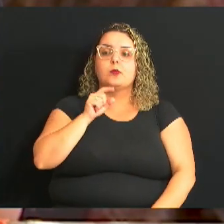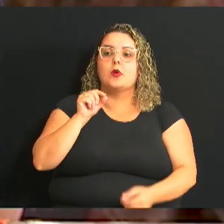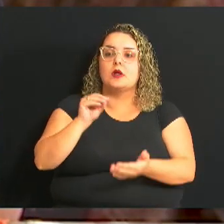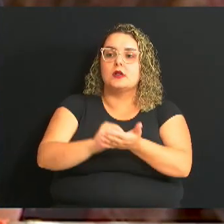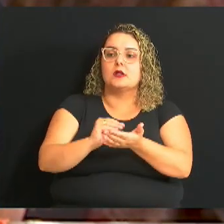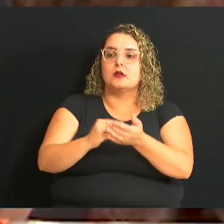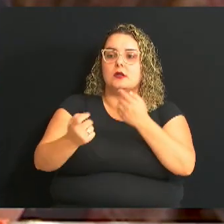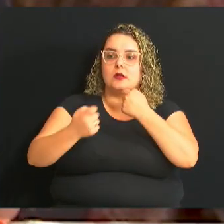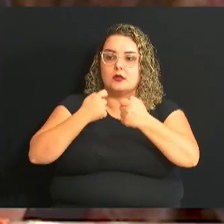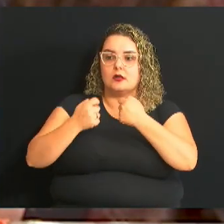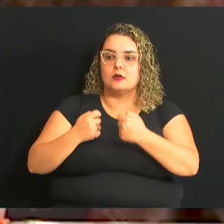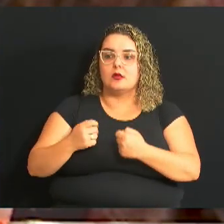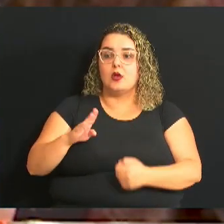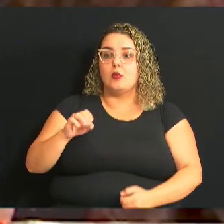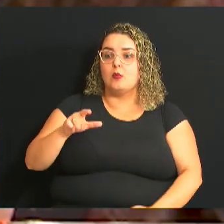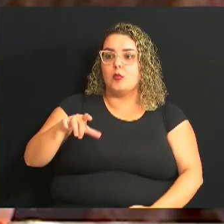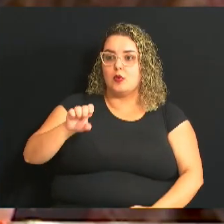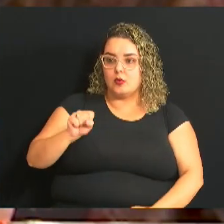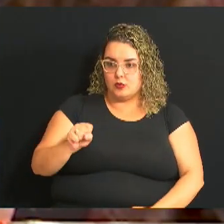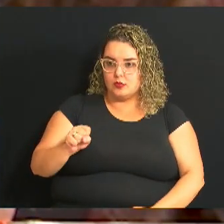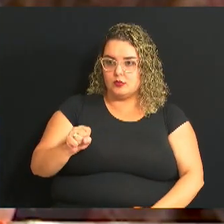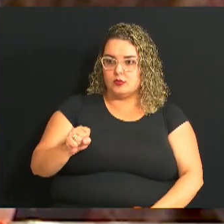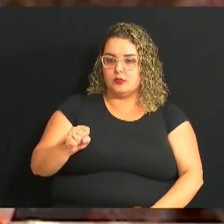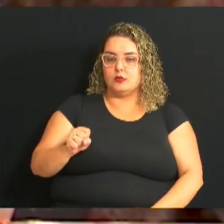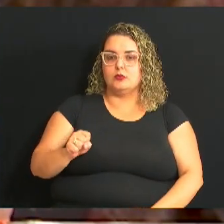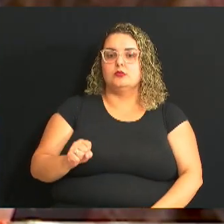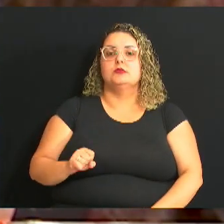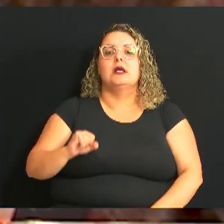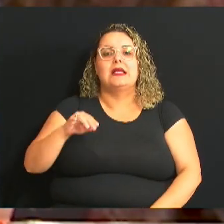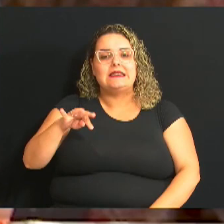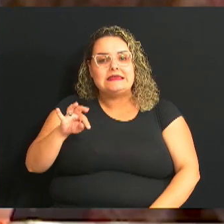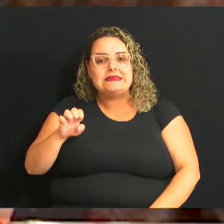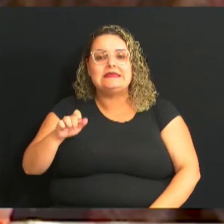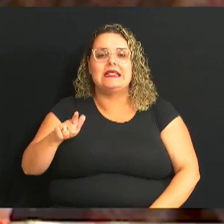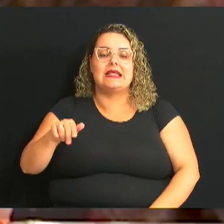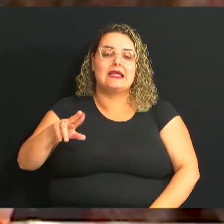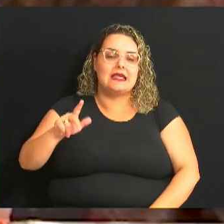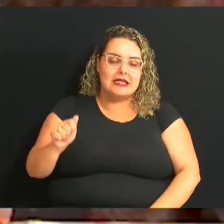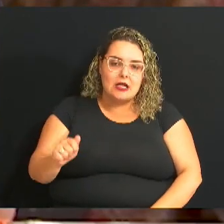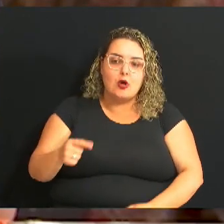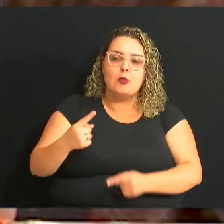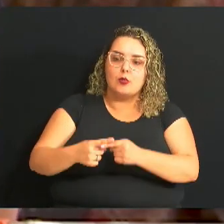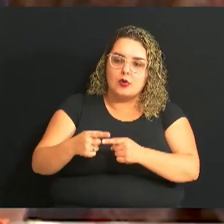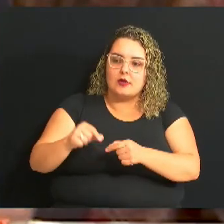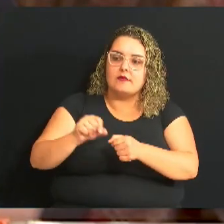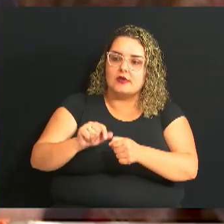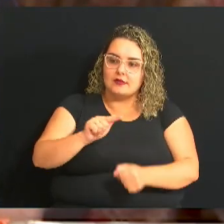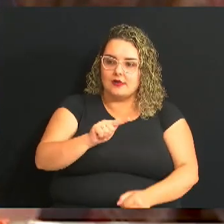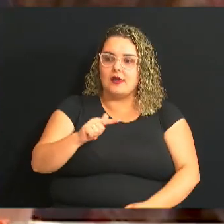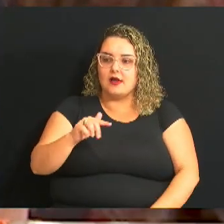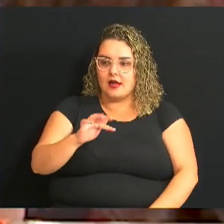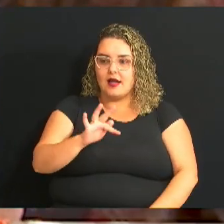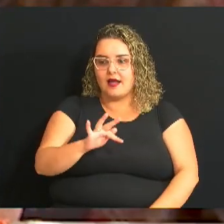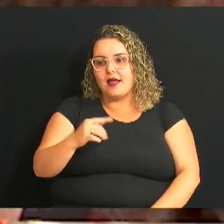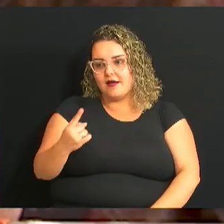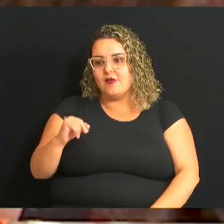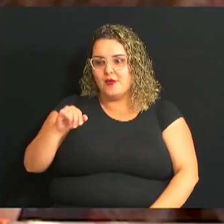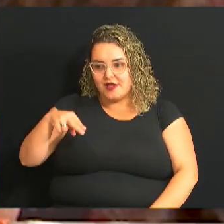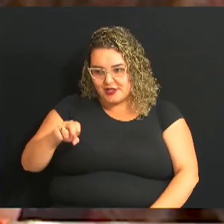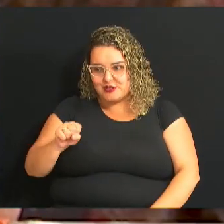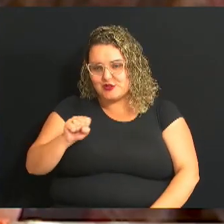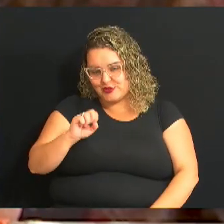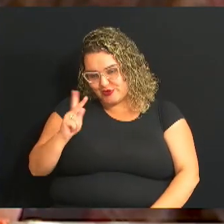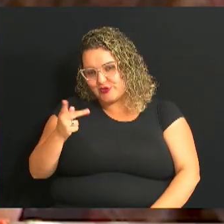deles ganharam bolsa integral porque fizeram o F1 Schools. Olha só, né? Que retorno. Que retorno. Né? Depois a gente teve outro também, em São